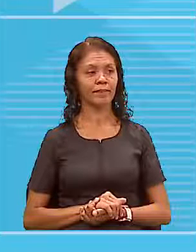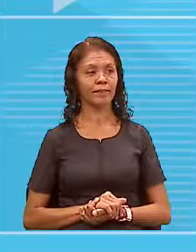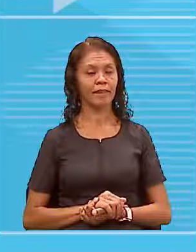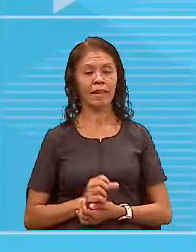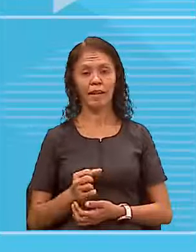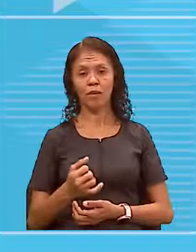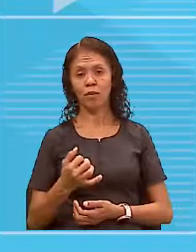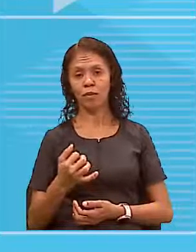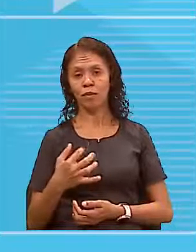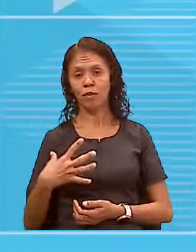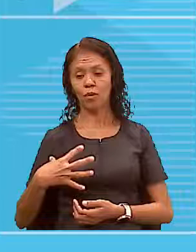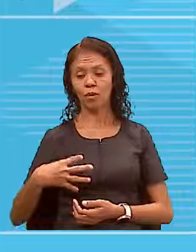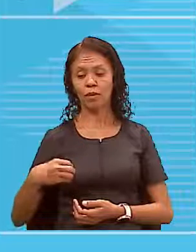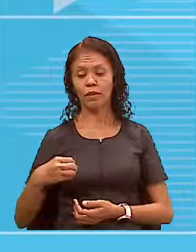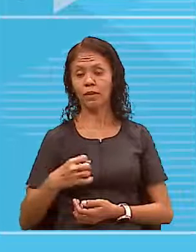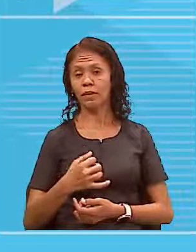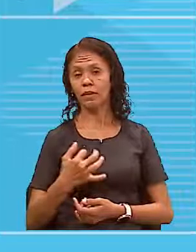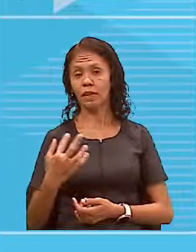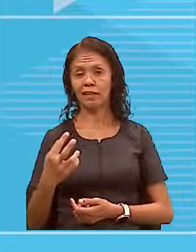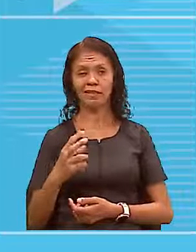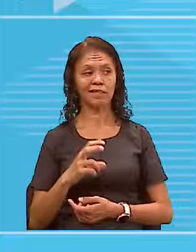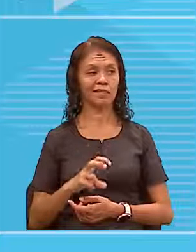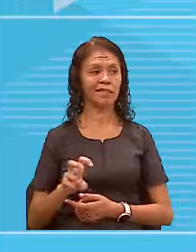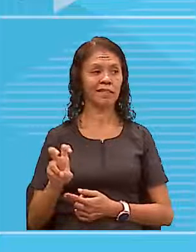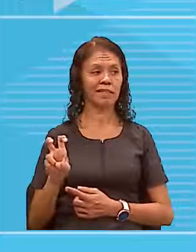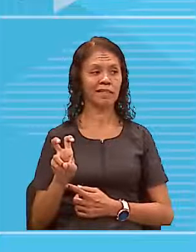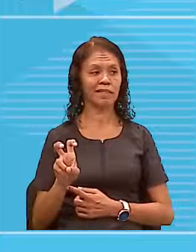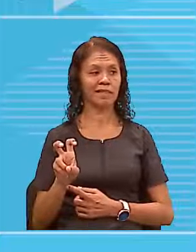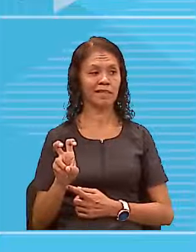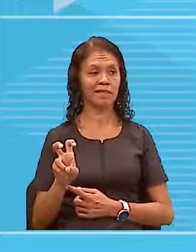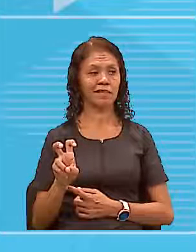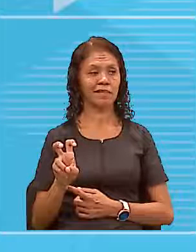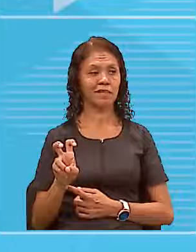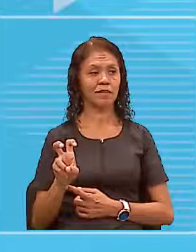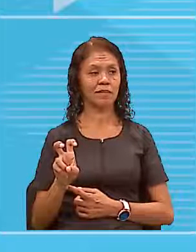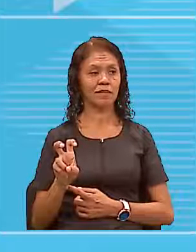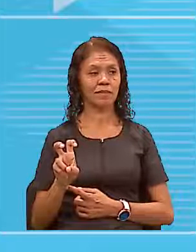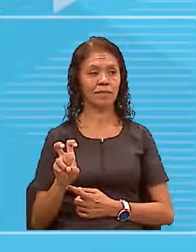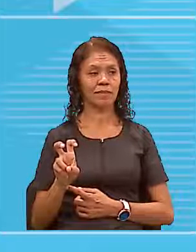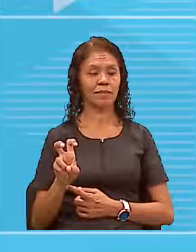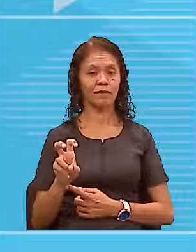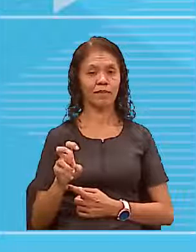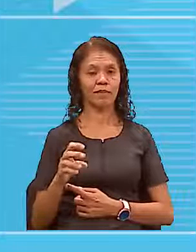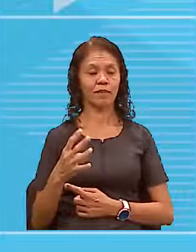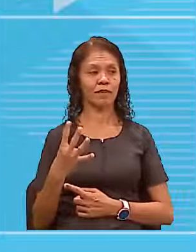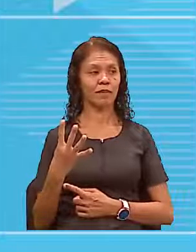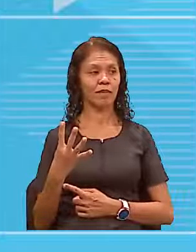5. Tem 0 filhos. 4 pessoas têm 1 filho.